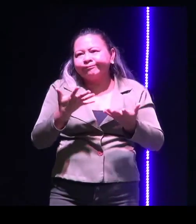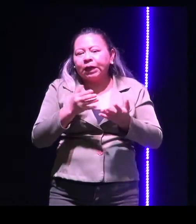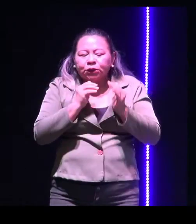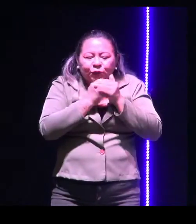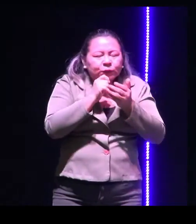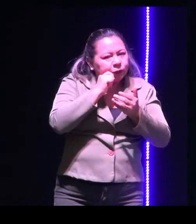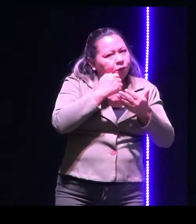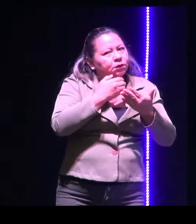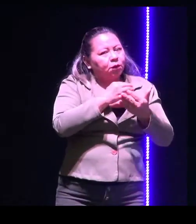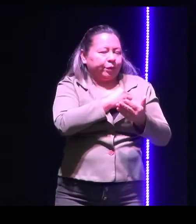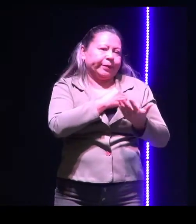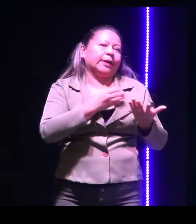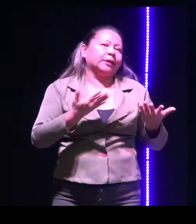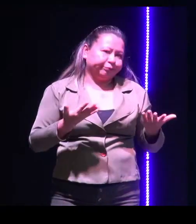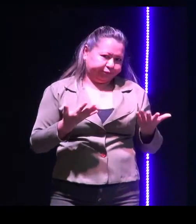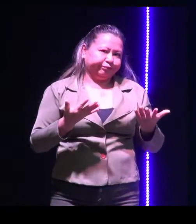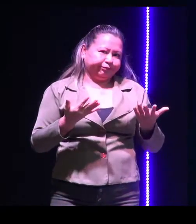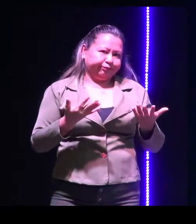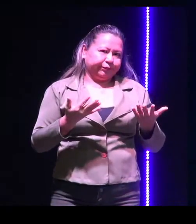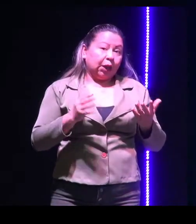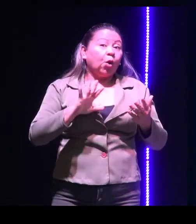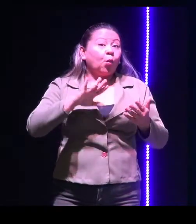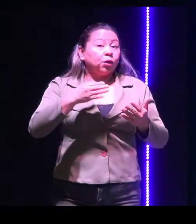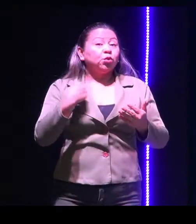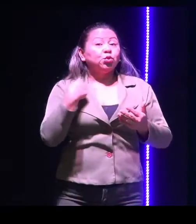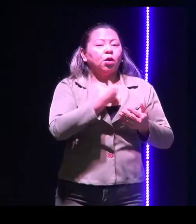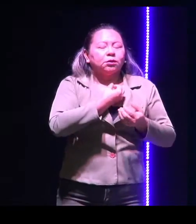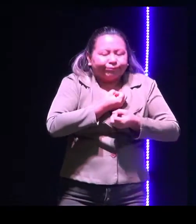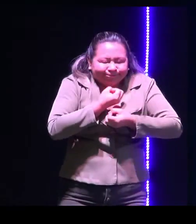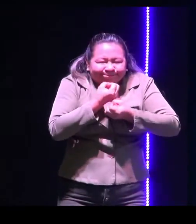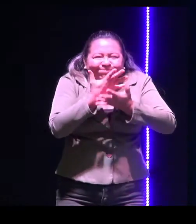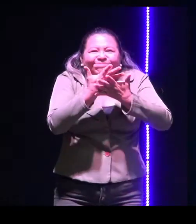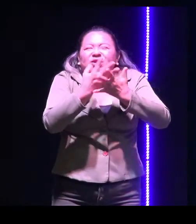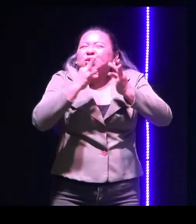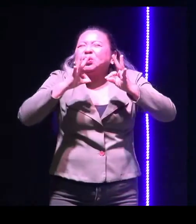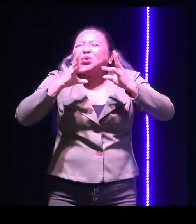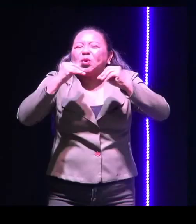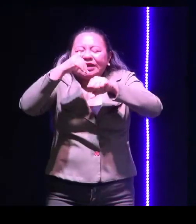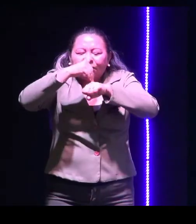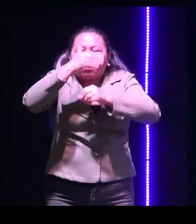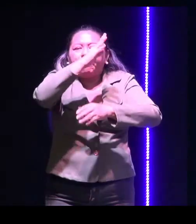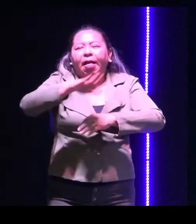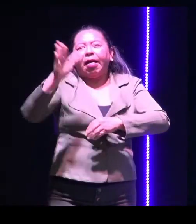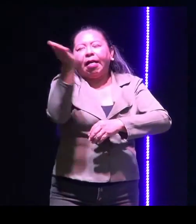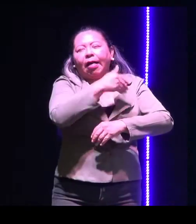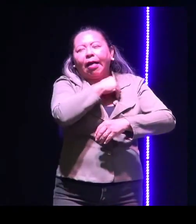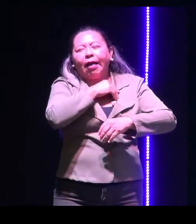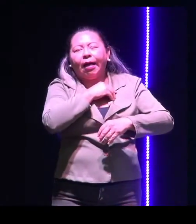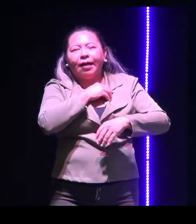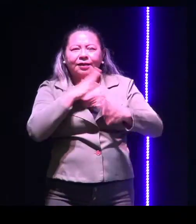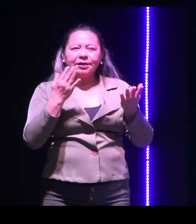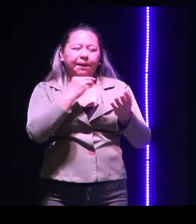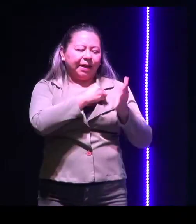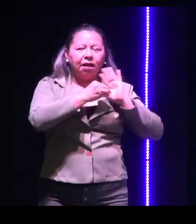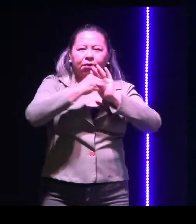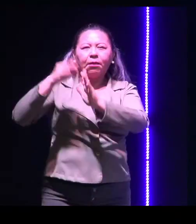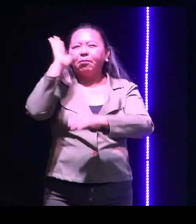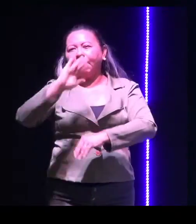pecados. Mas uma vez confessado, toda culpa e condenação são eliminados da nossa vida.